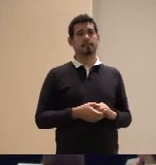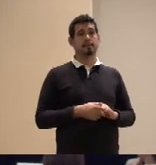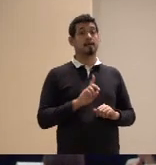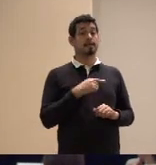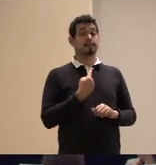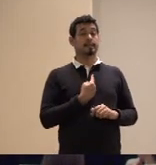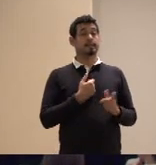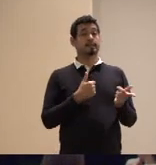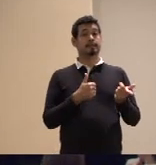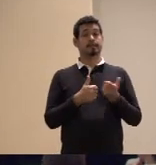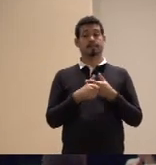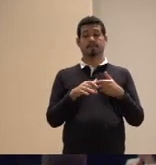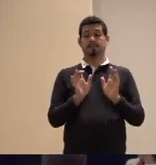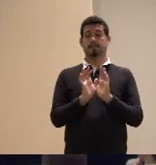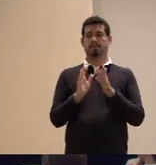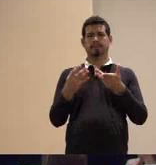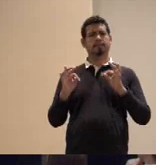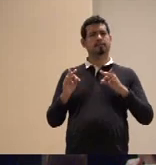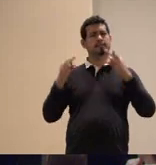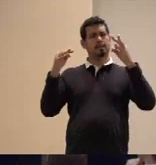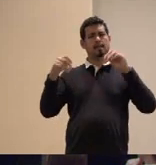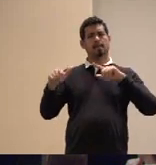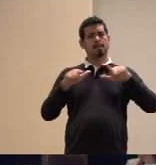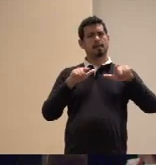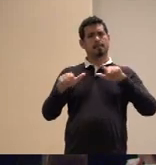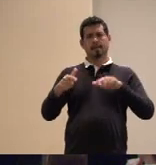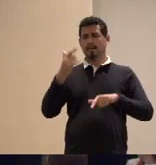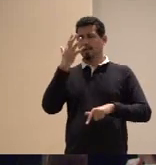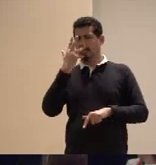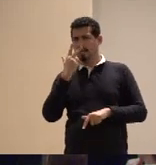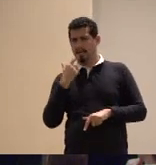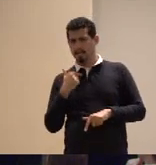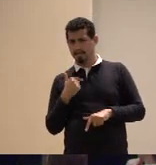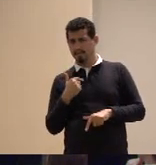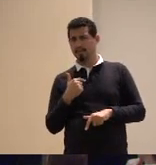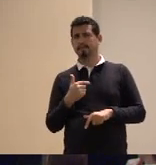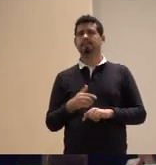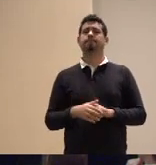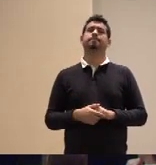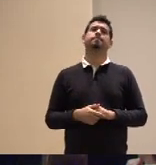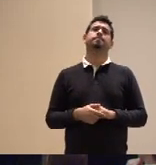Primeiro, a equipe técnica trabalha com essa criança ou com o adolescente